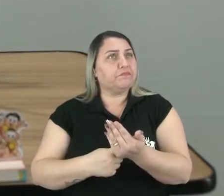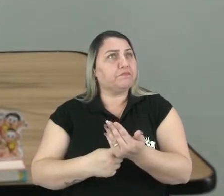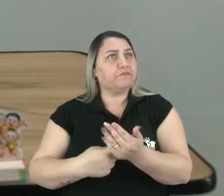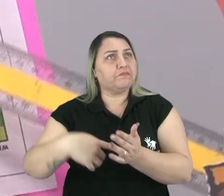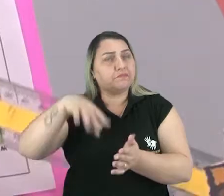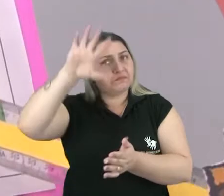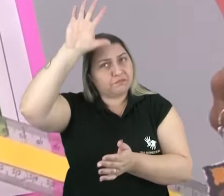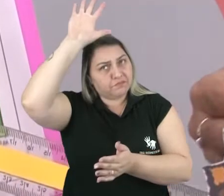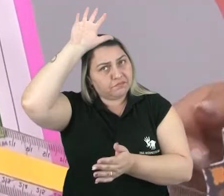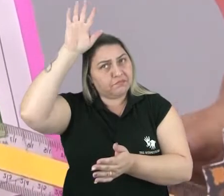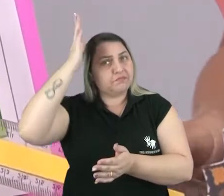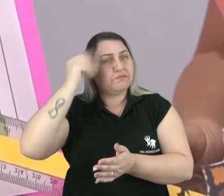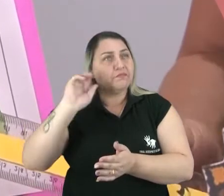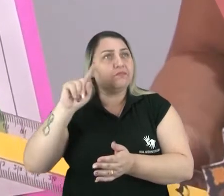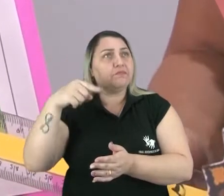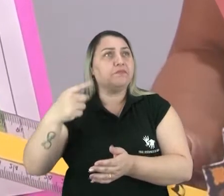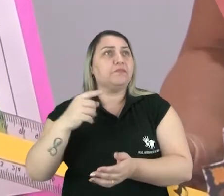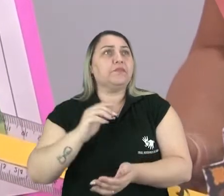próximo quadro.